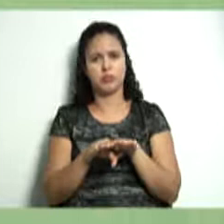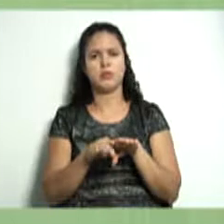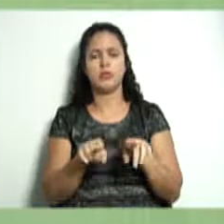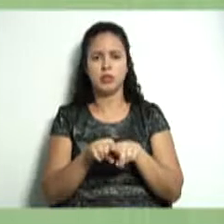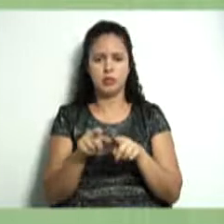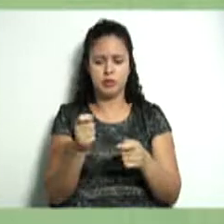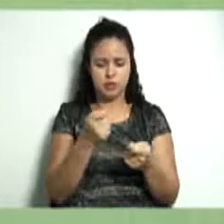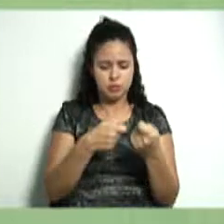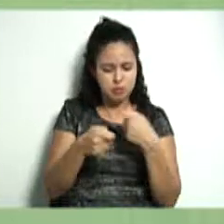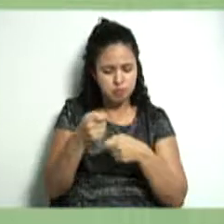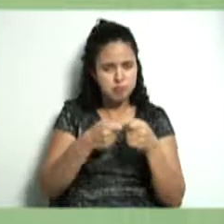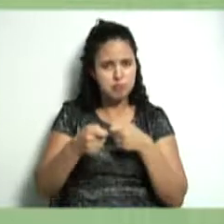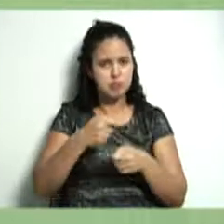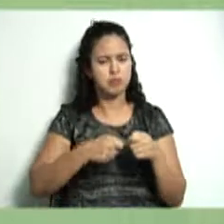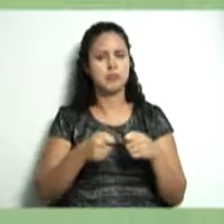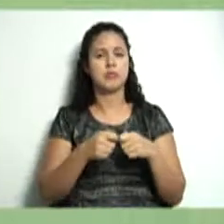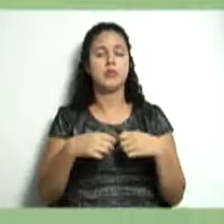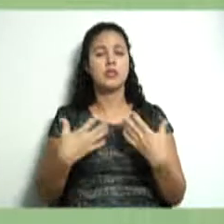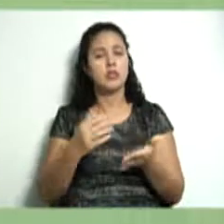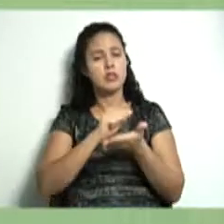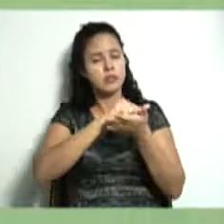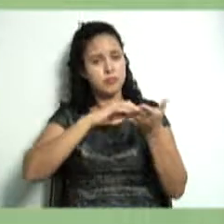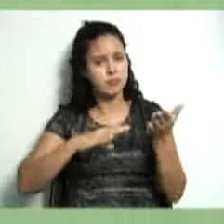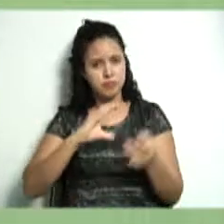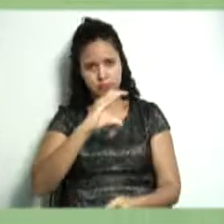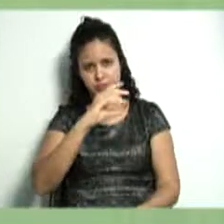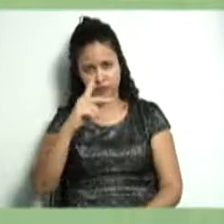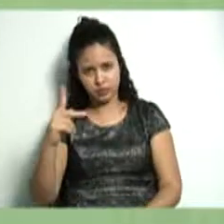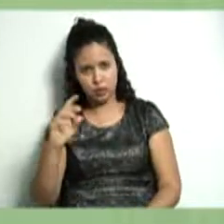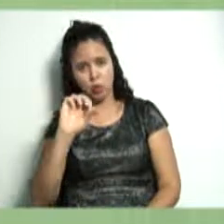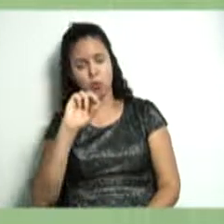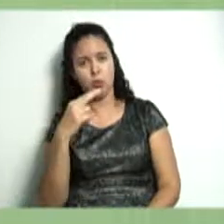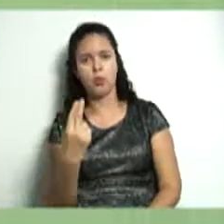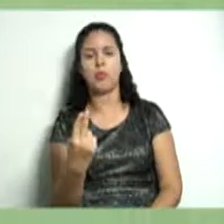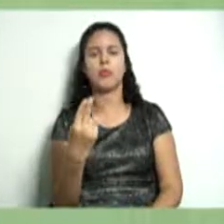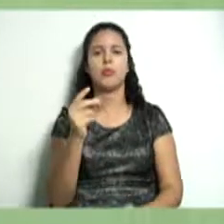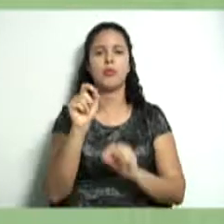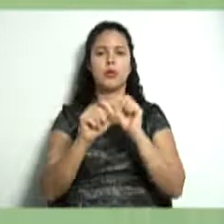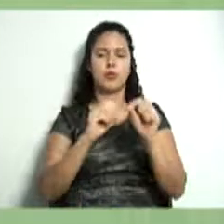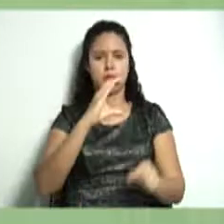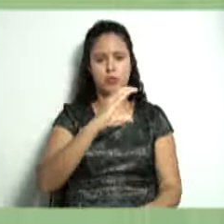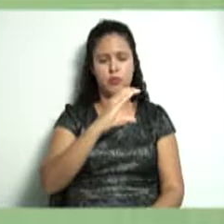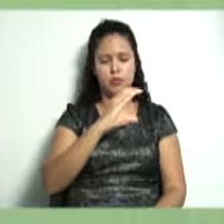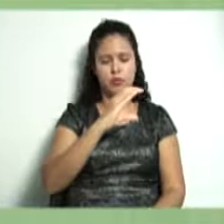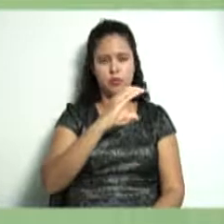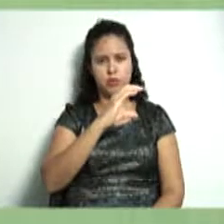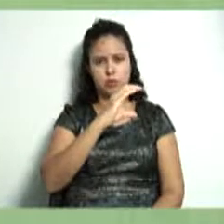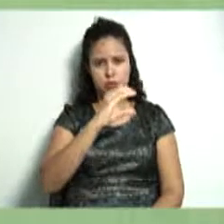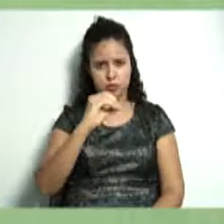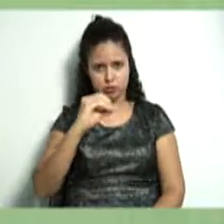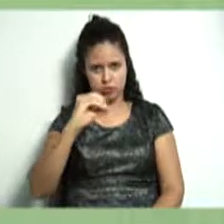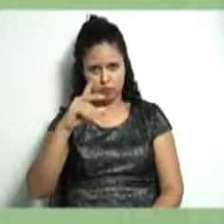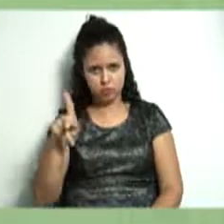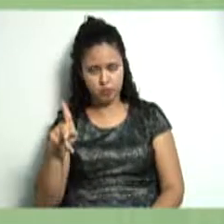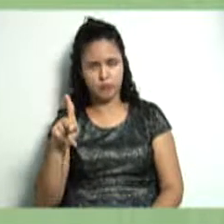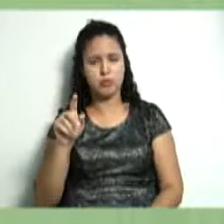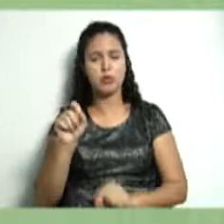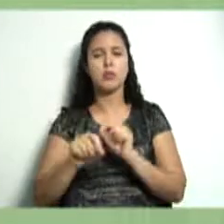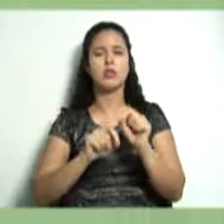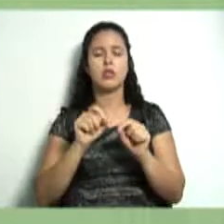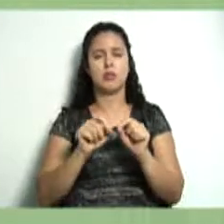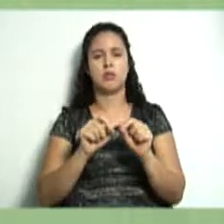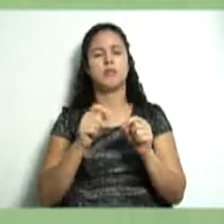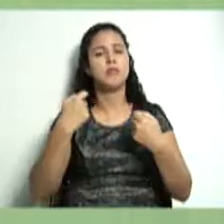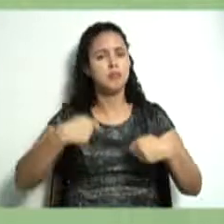econômica. Então, a atividade cooperativa ou o cooperativismo, a ação de cooperar, ela deve